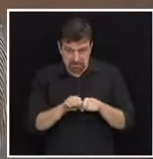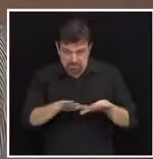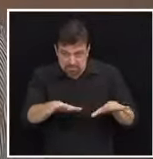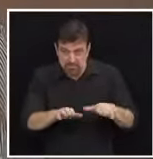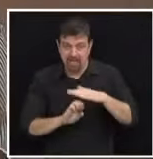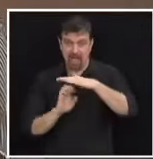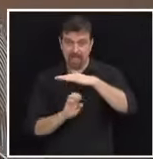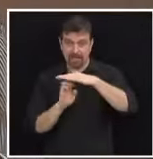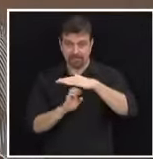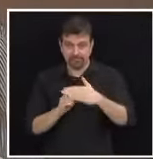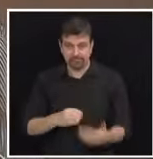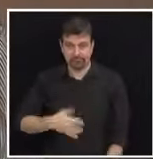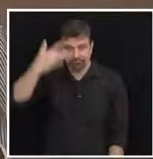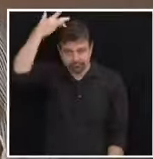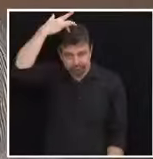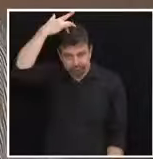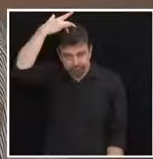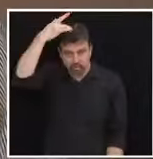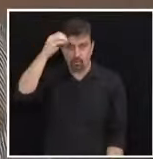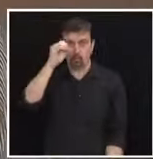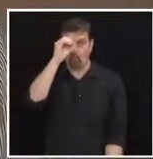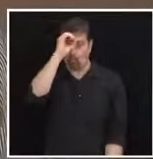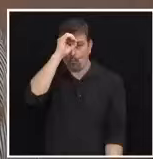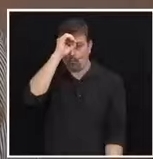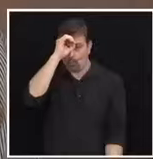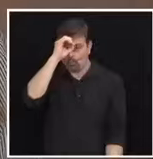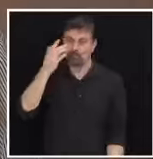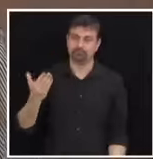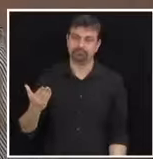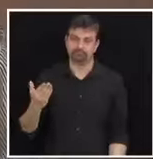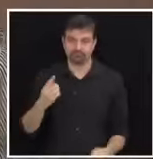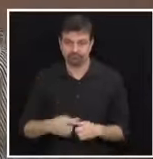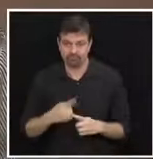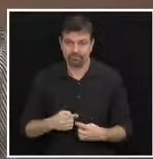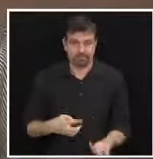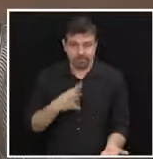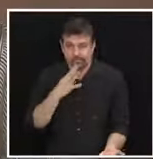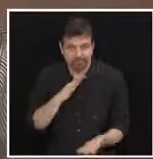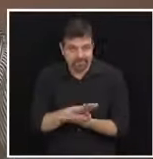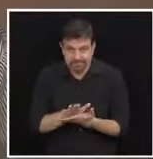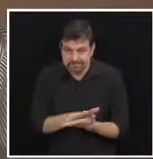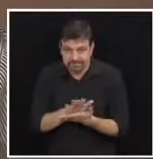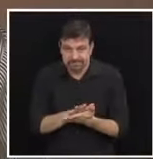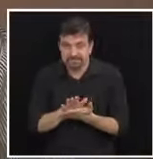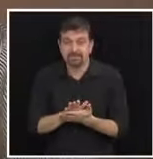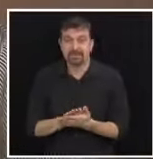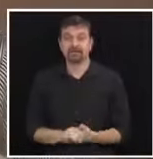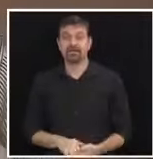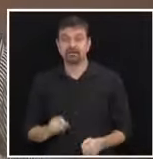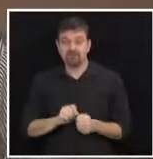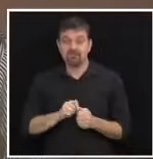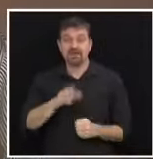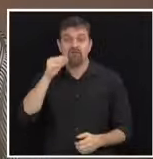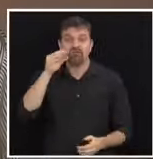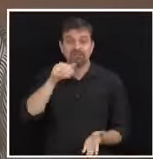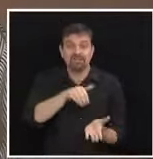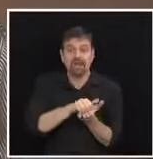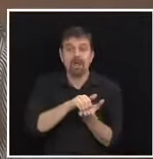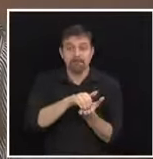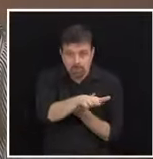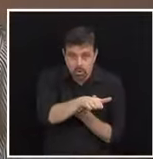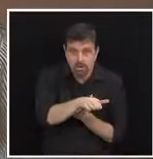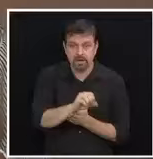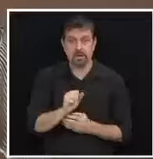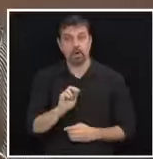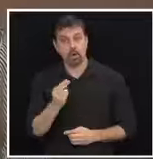a ignorância, porque, né, nesse caso eu acredito que seja ignorância mesmo, falta de conhecimento, de mandar muitas vezes o funcionário embora, ou